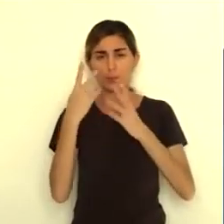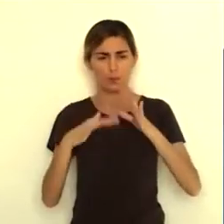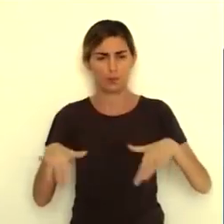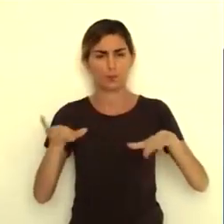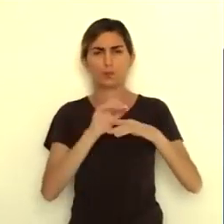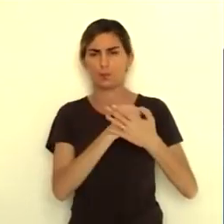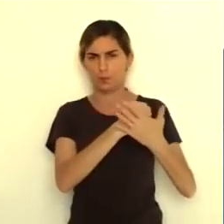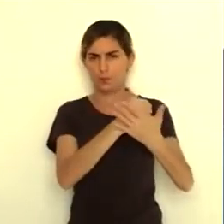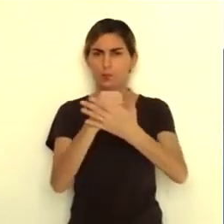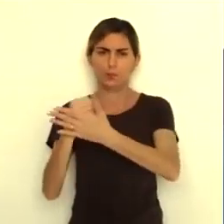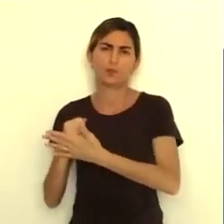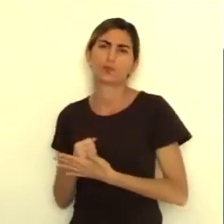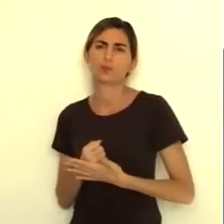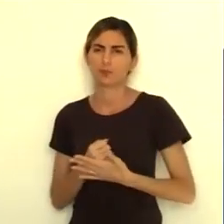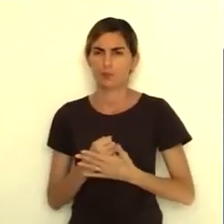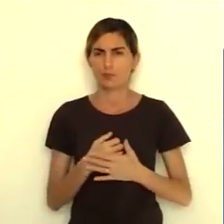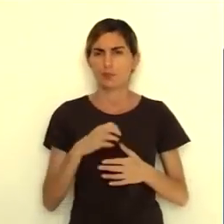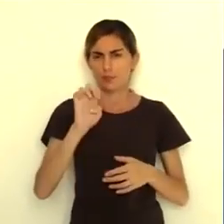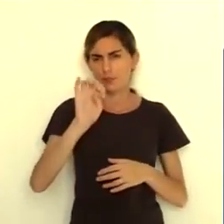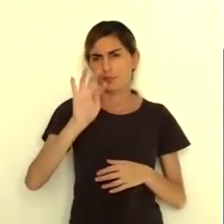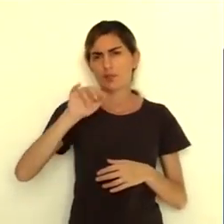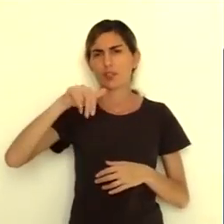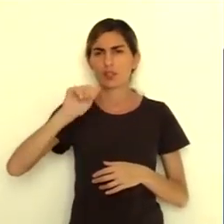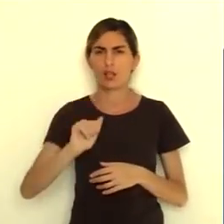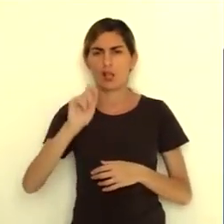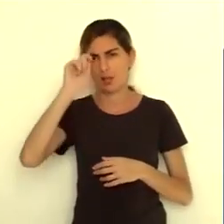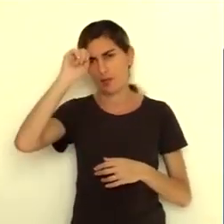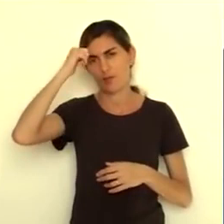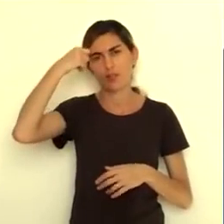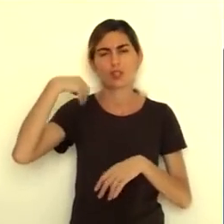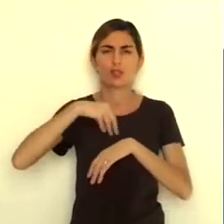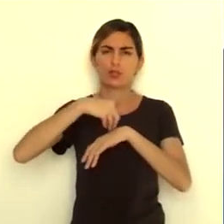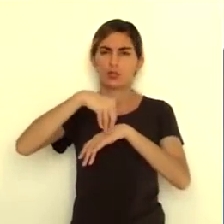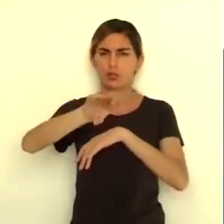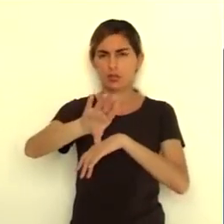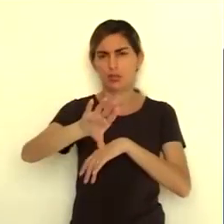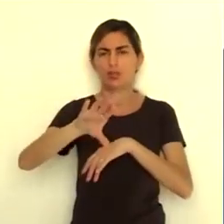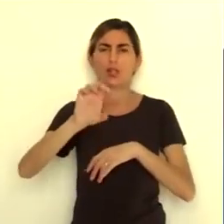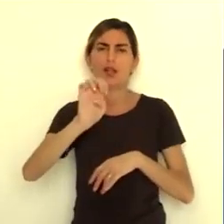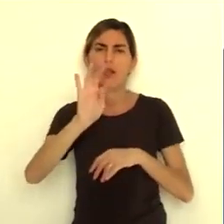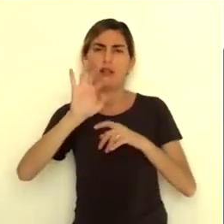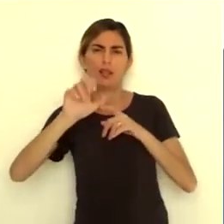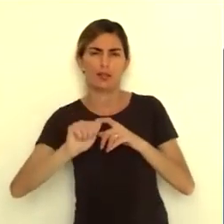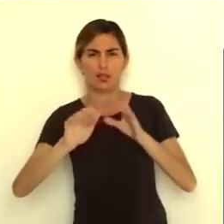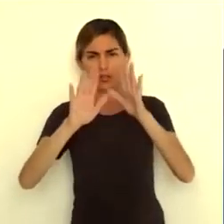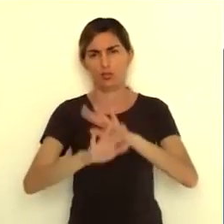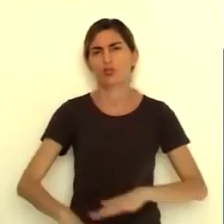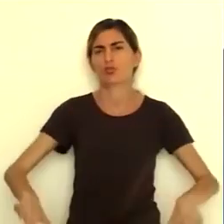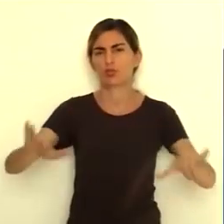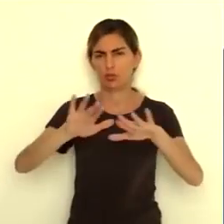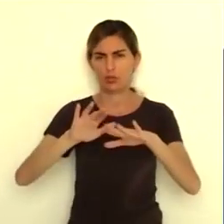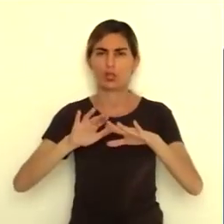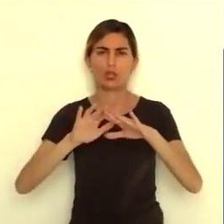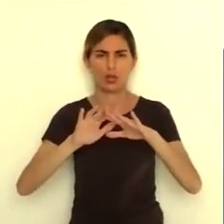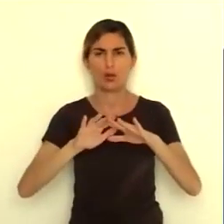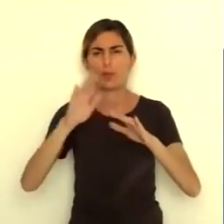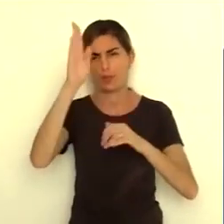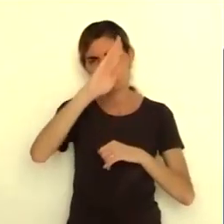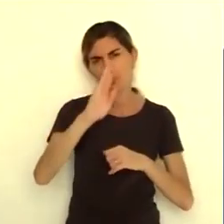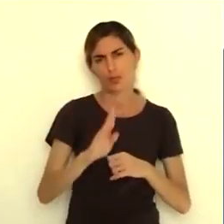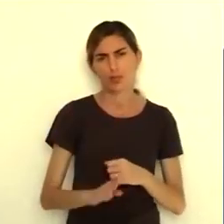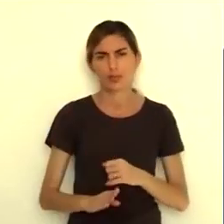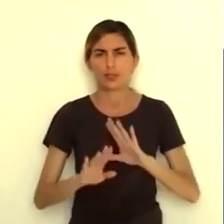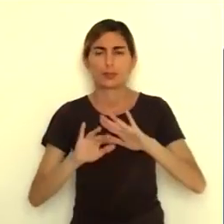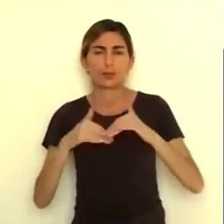são contribuições inestimáveis, não é, que a etnia africana deixa dentro de uma composição étnica mais geral, que é a composição